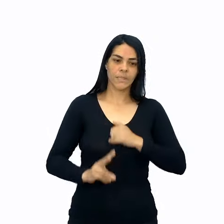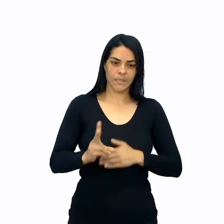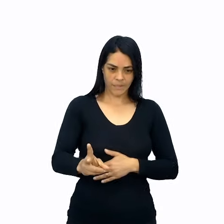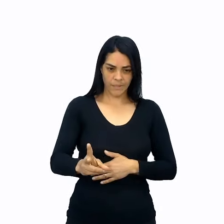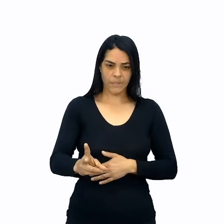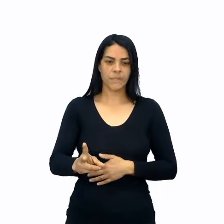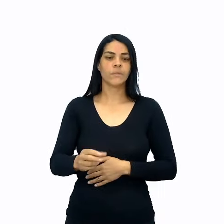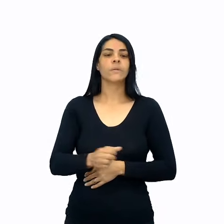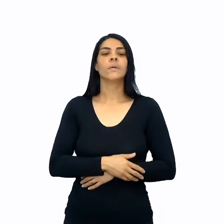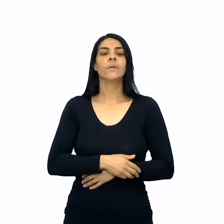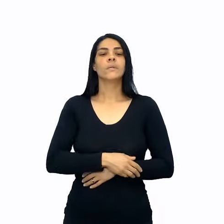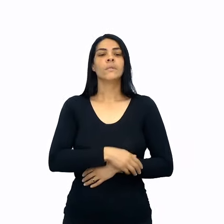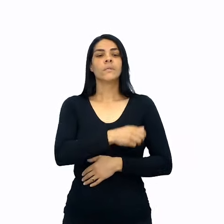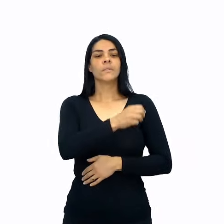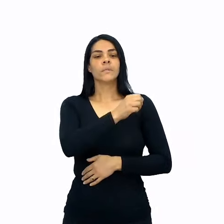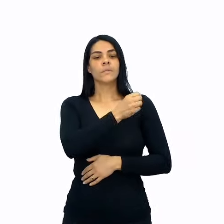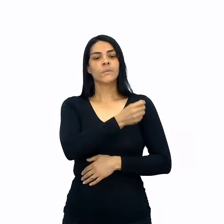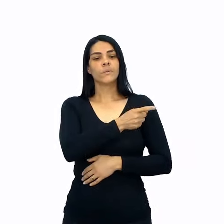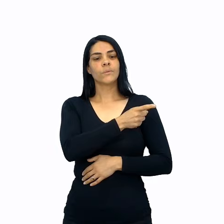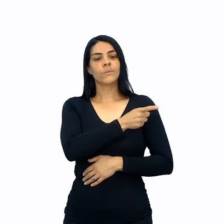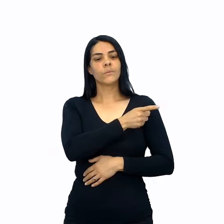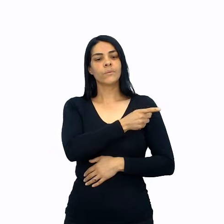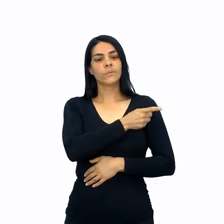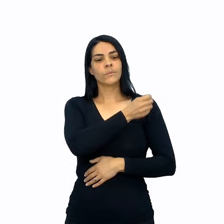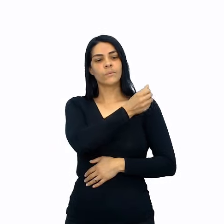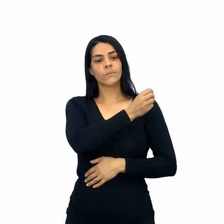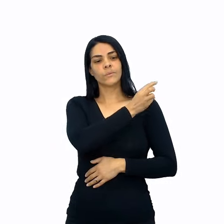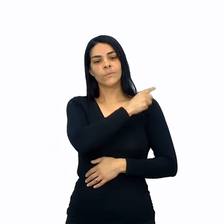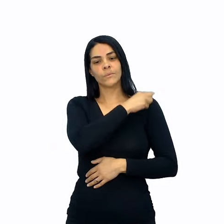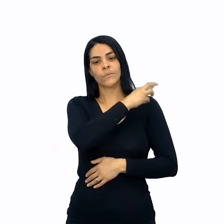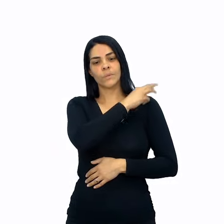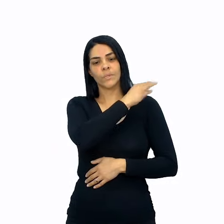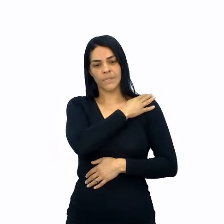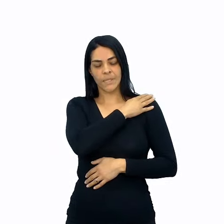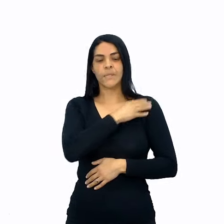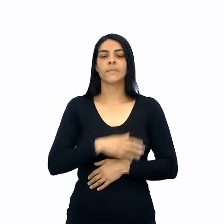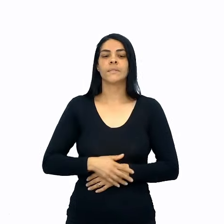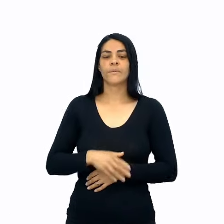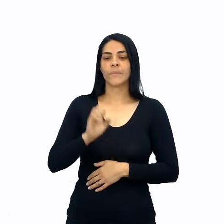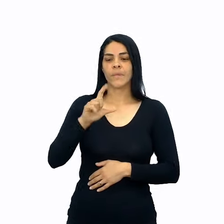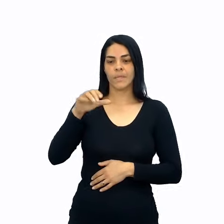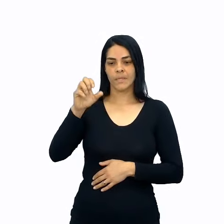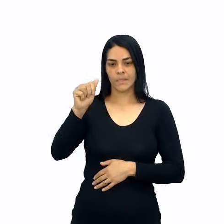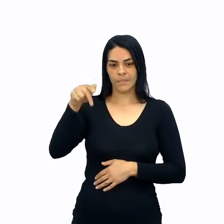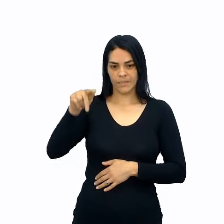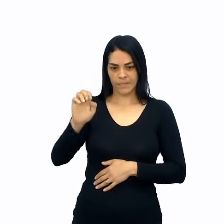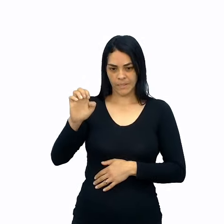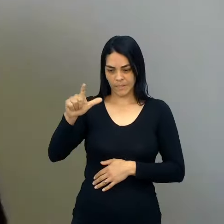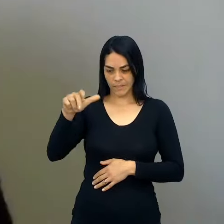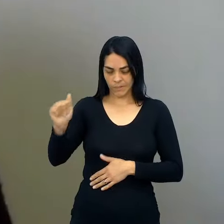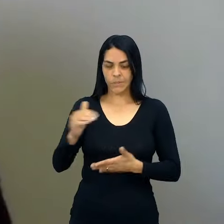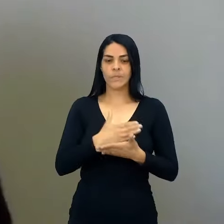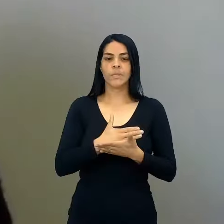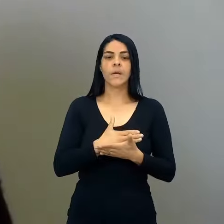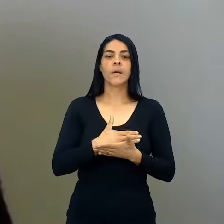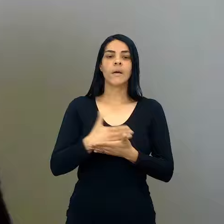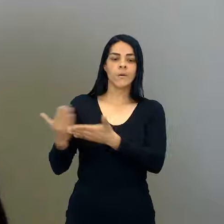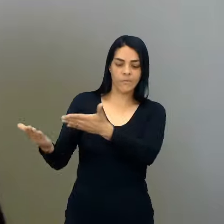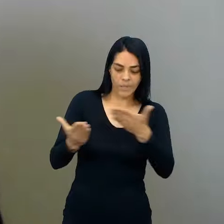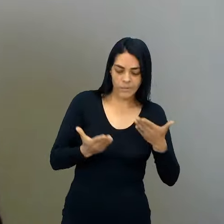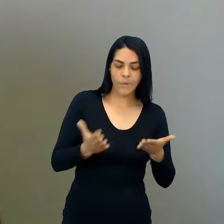Está aqui com algum probleminha, mas são anos finais. A Elisângela, vou convidar você agora, né, para que você inicie com a gente